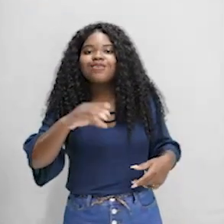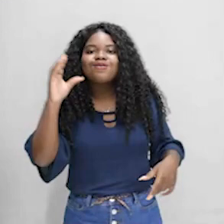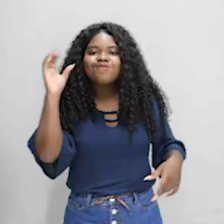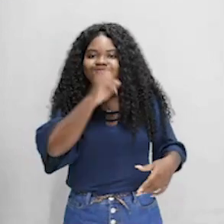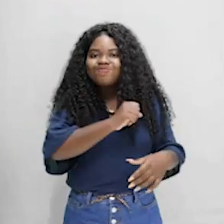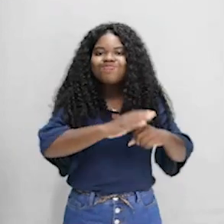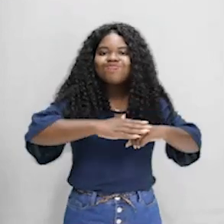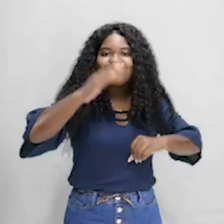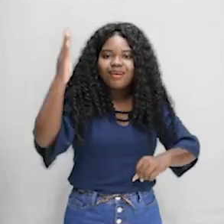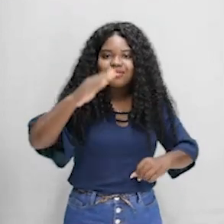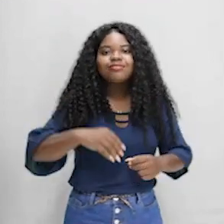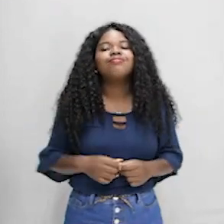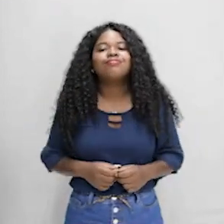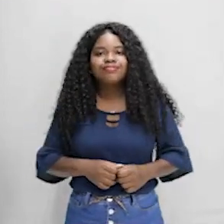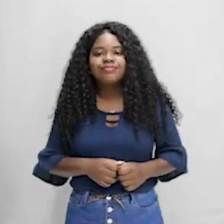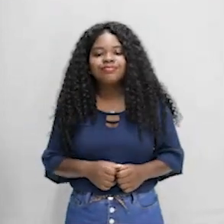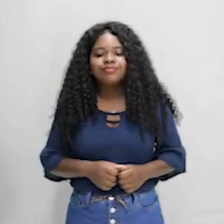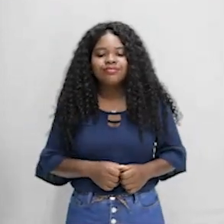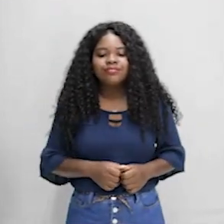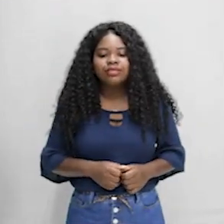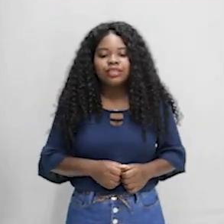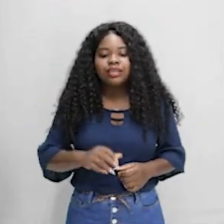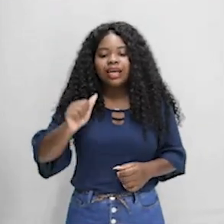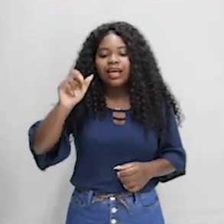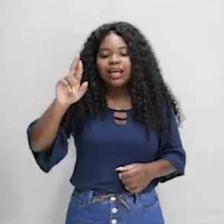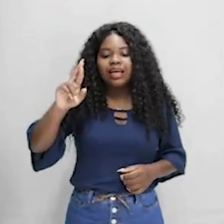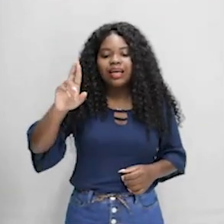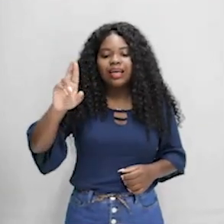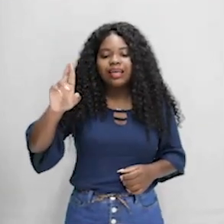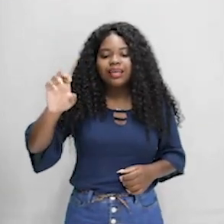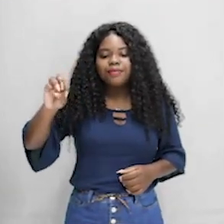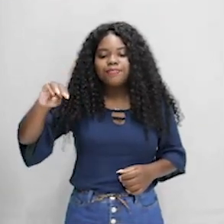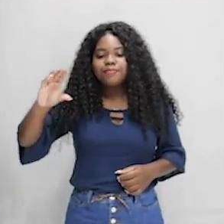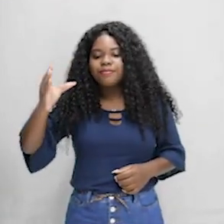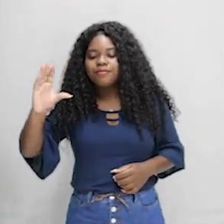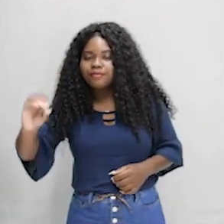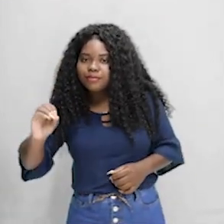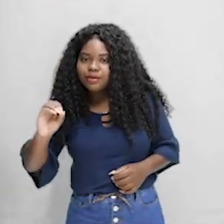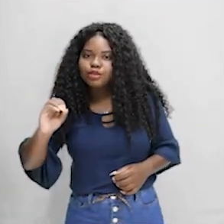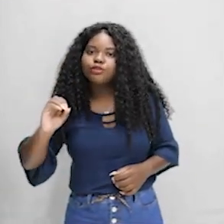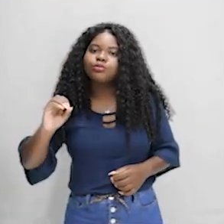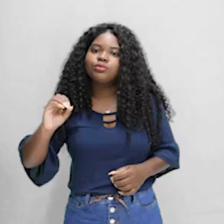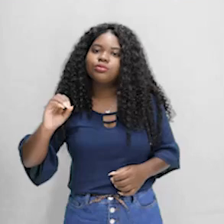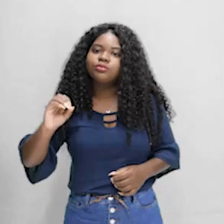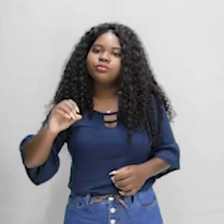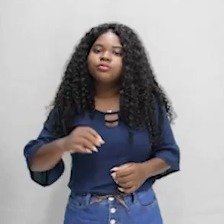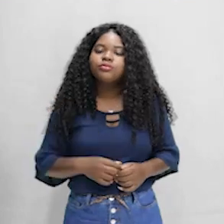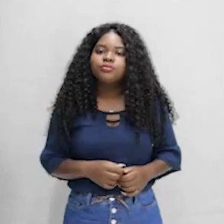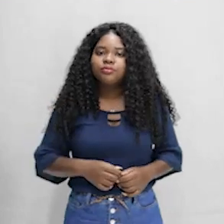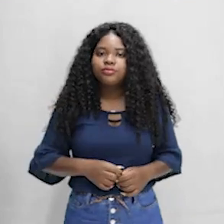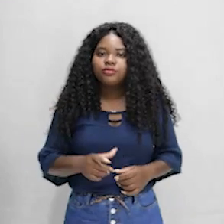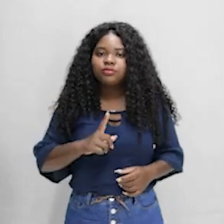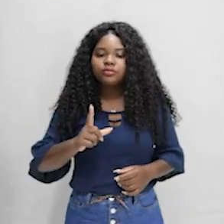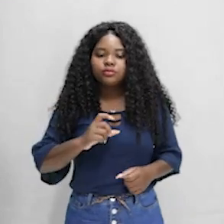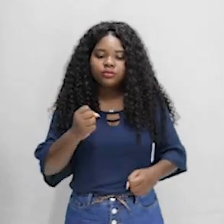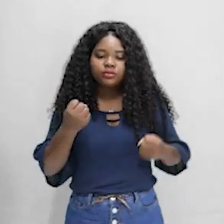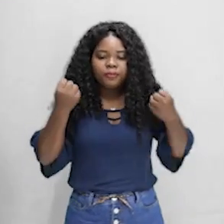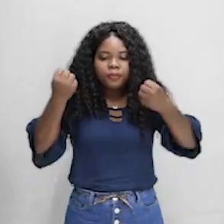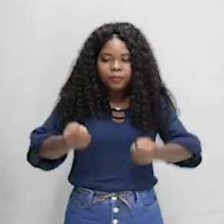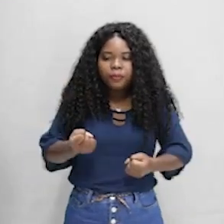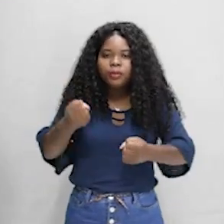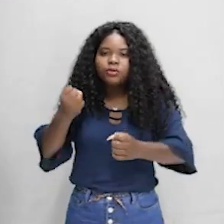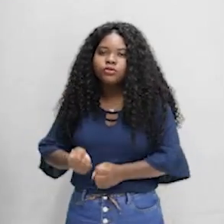arremesso, aquele que arremessar o disco, o dardo, o martelo, o peso, o